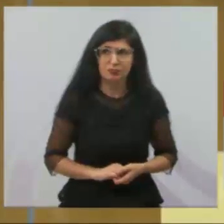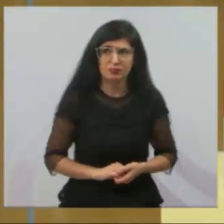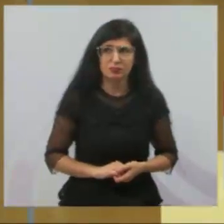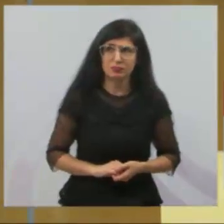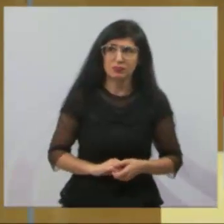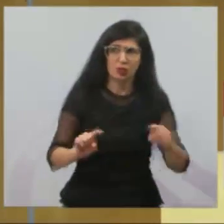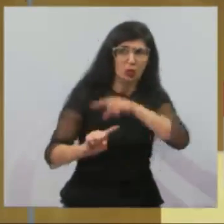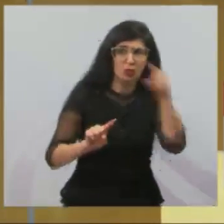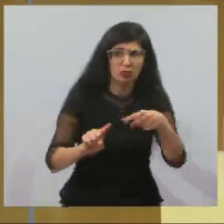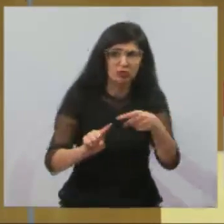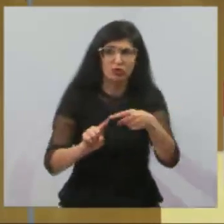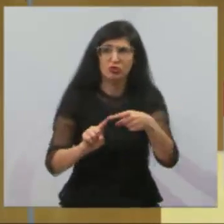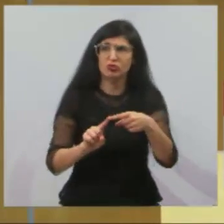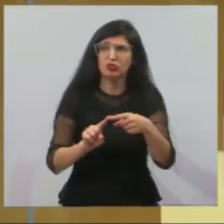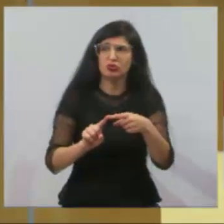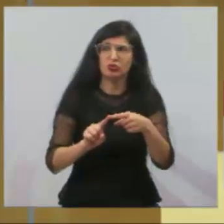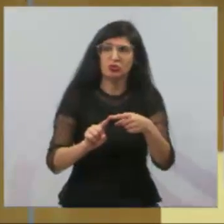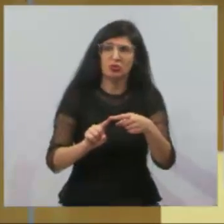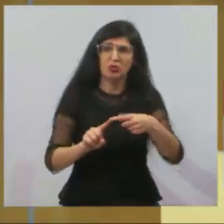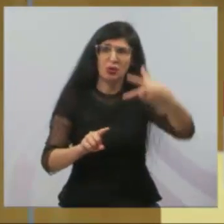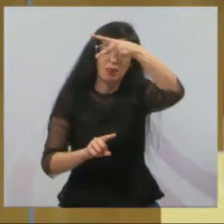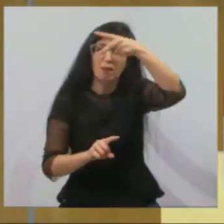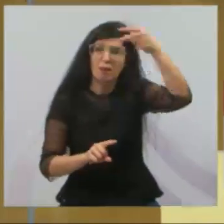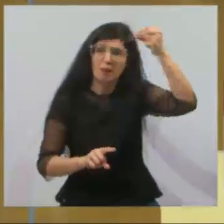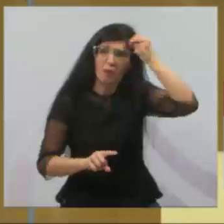favorecer, né, a atuação da Prefeitura.